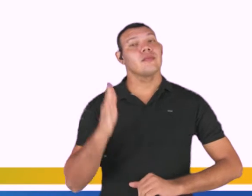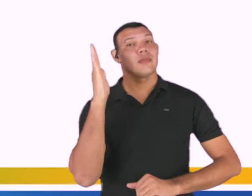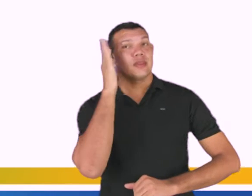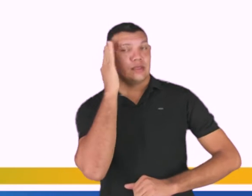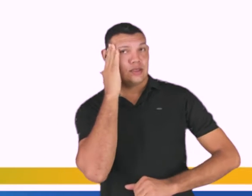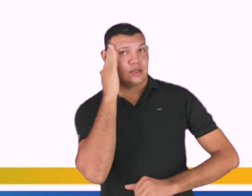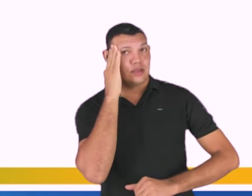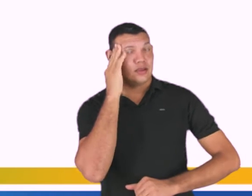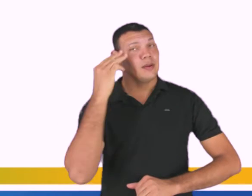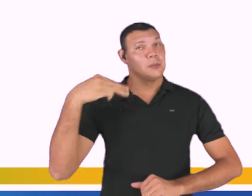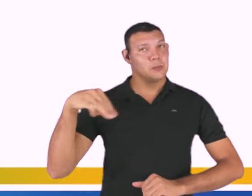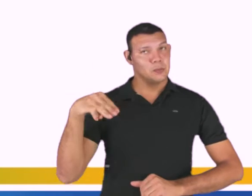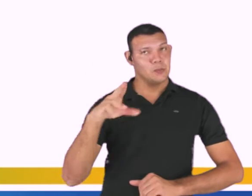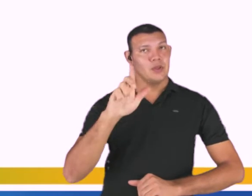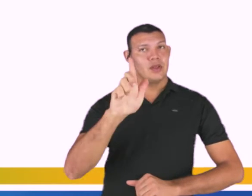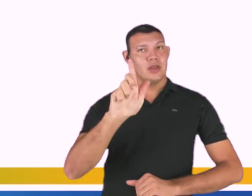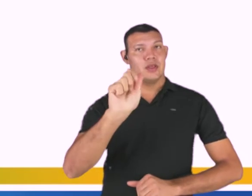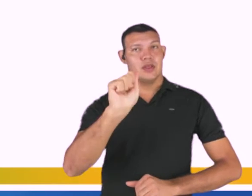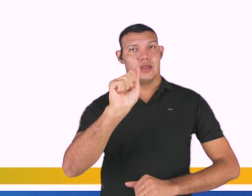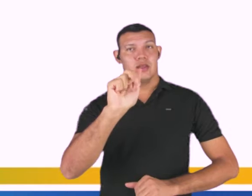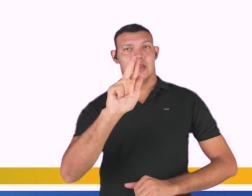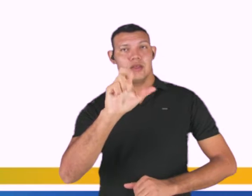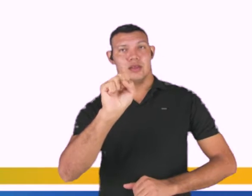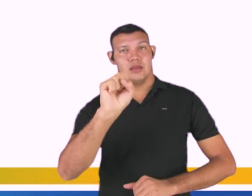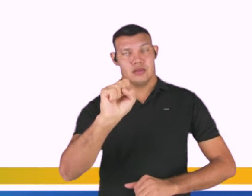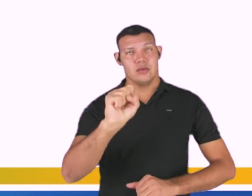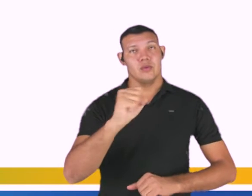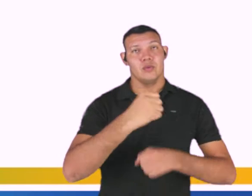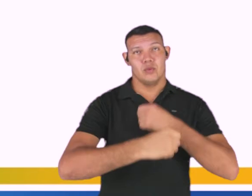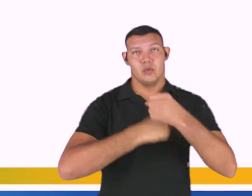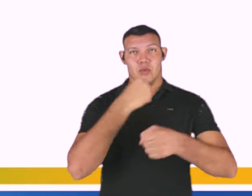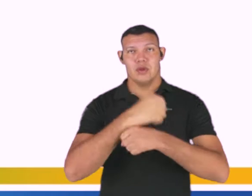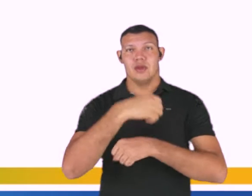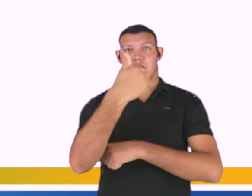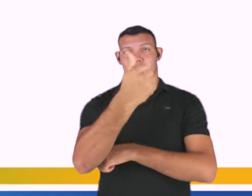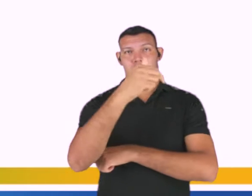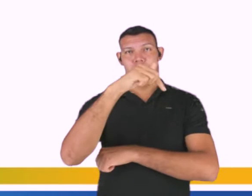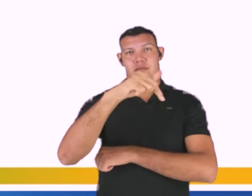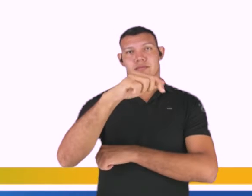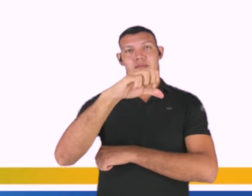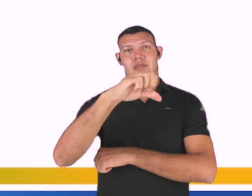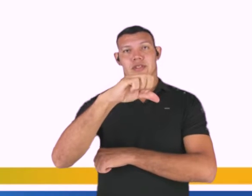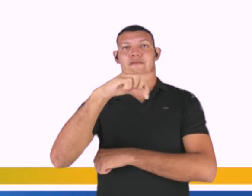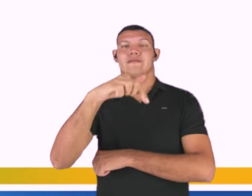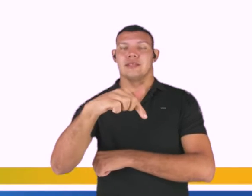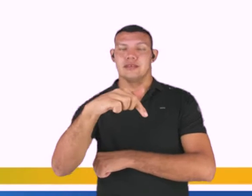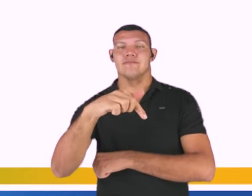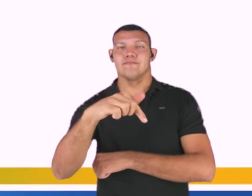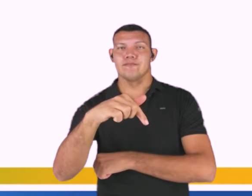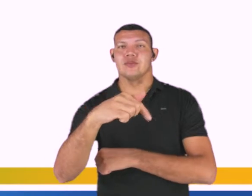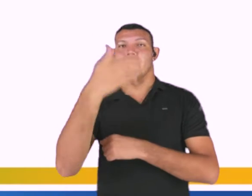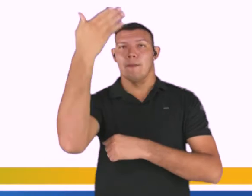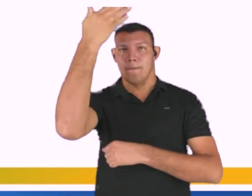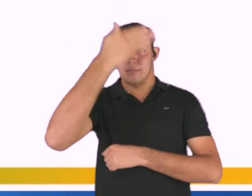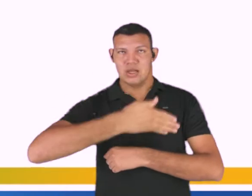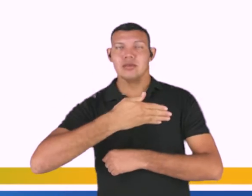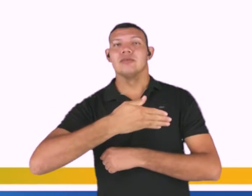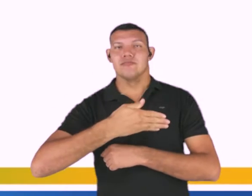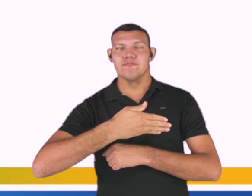que Gauss, em 1797, ele provou a seguinte definição para as